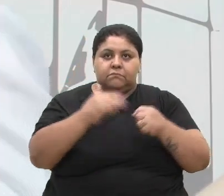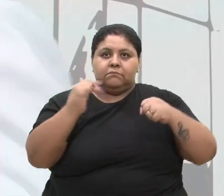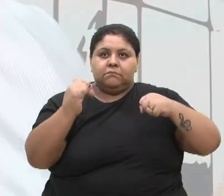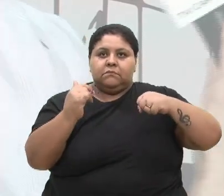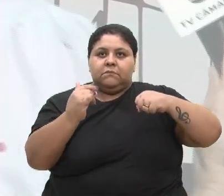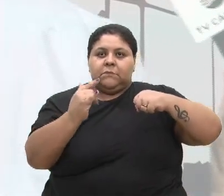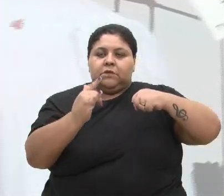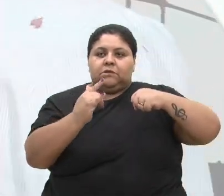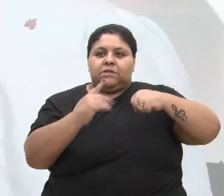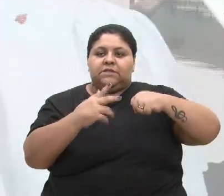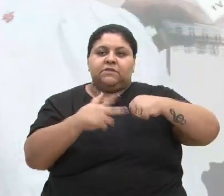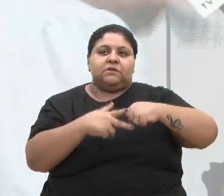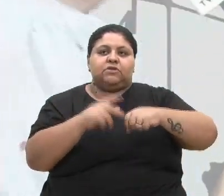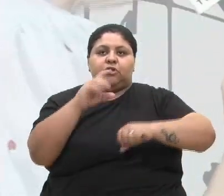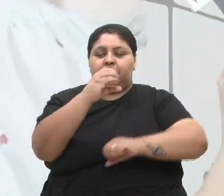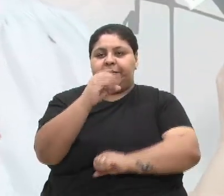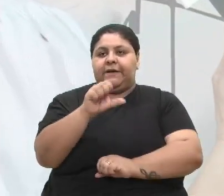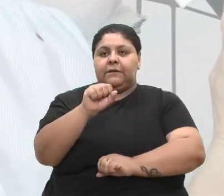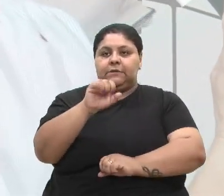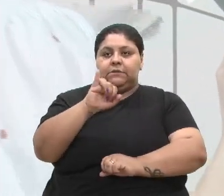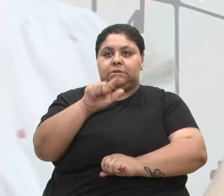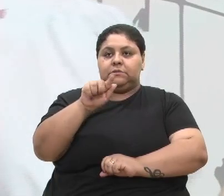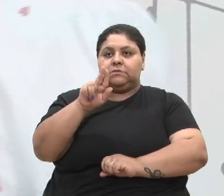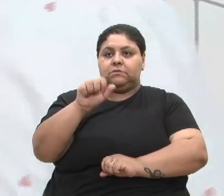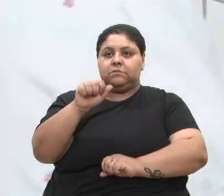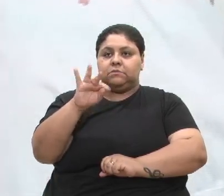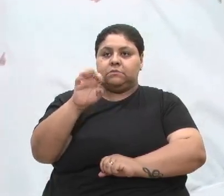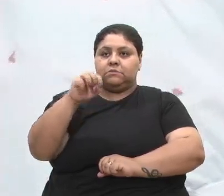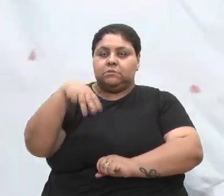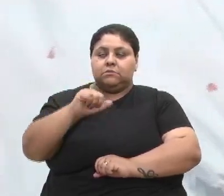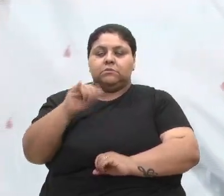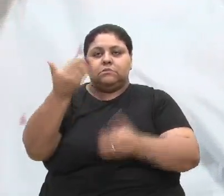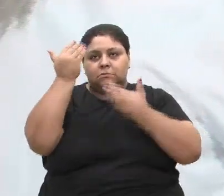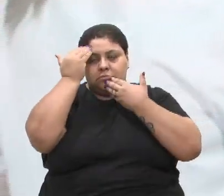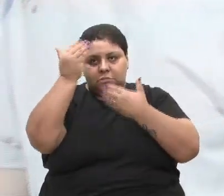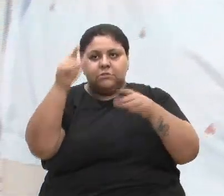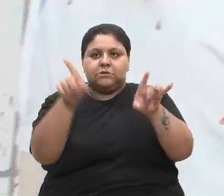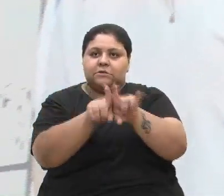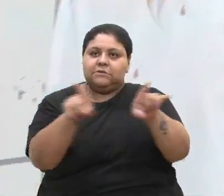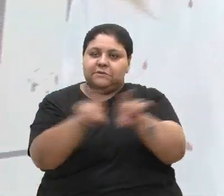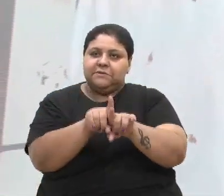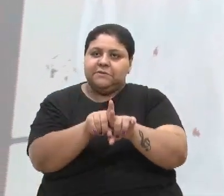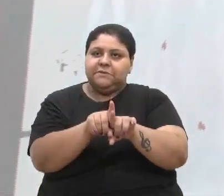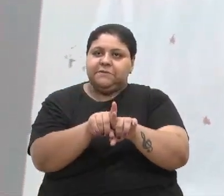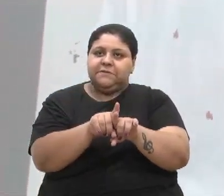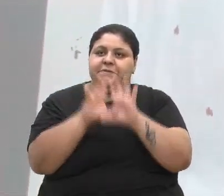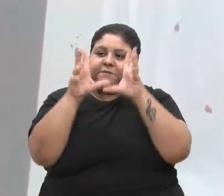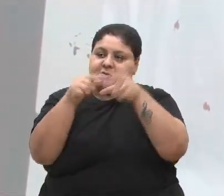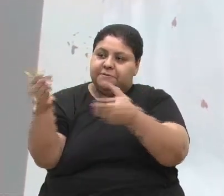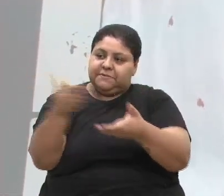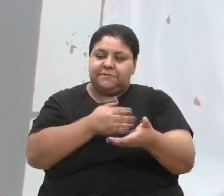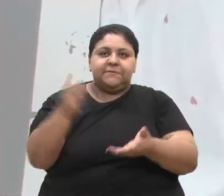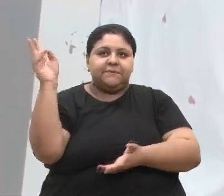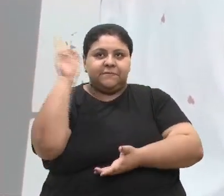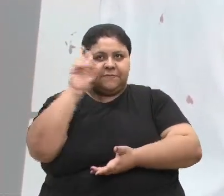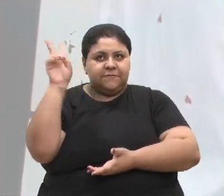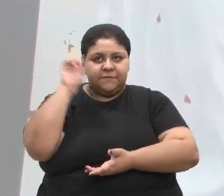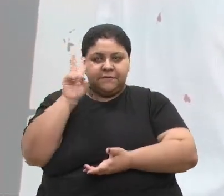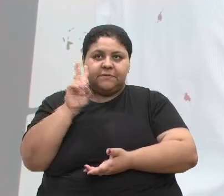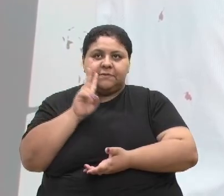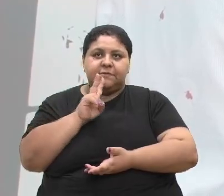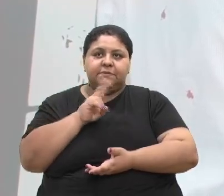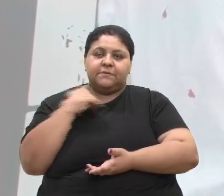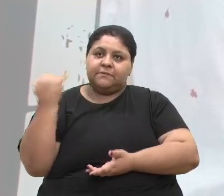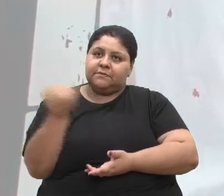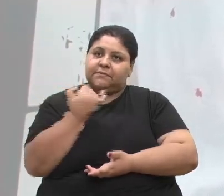Iguatemi. É, de fato, uma atividade para toda a família, inclusive, participar, né? Exatamente, a gente convida todo mundo, lembrando que, pessoal, muito